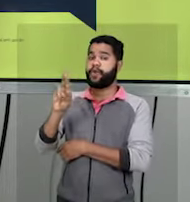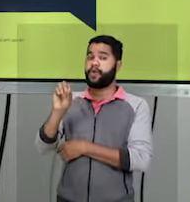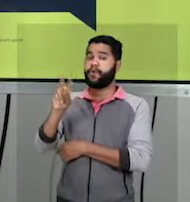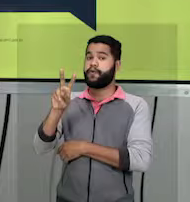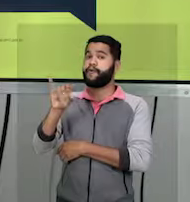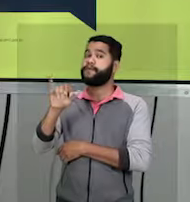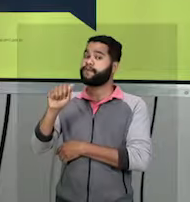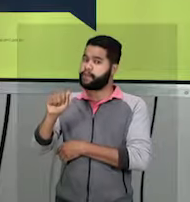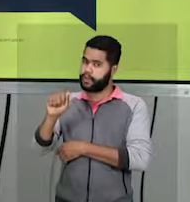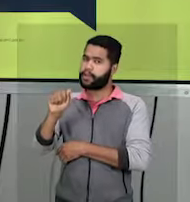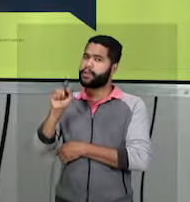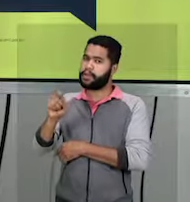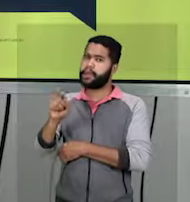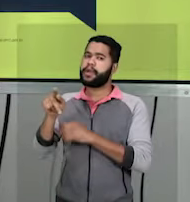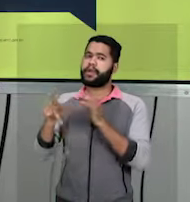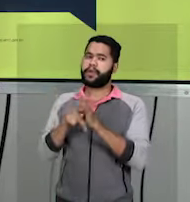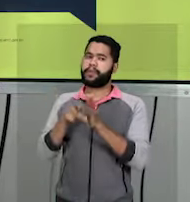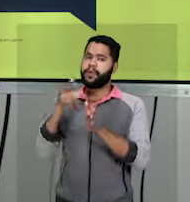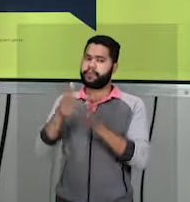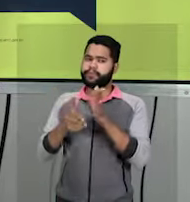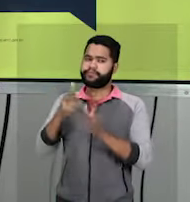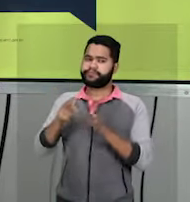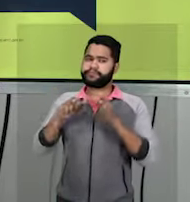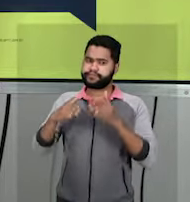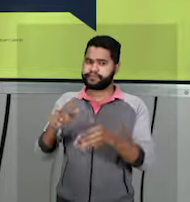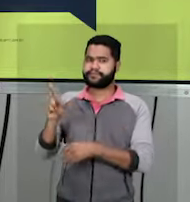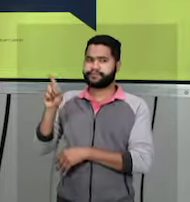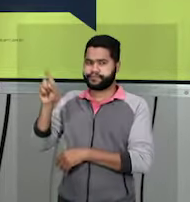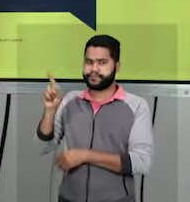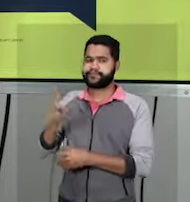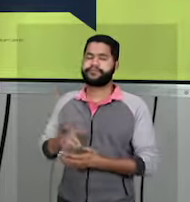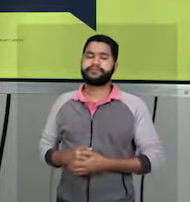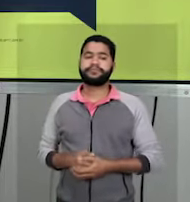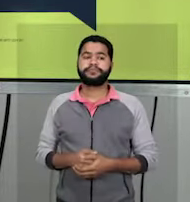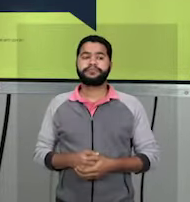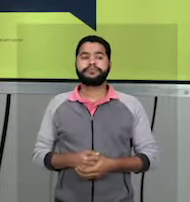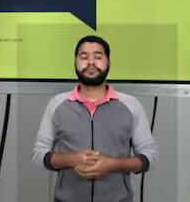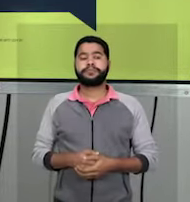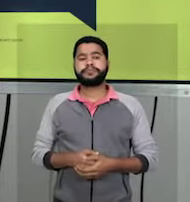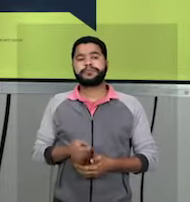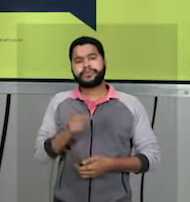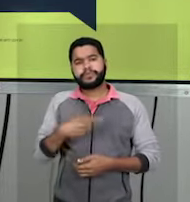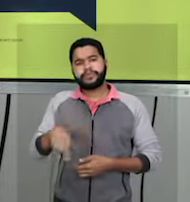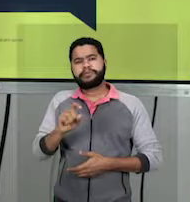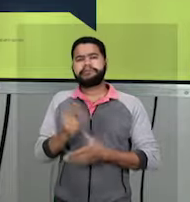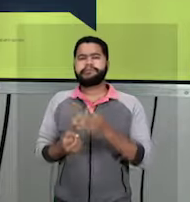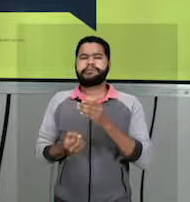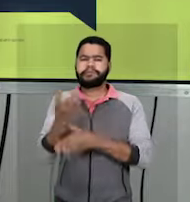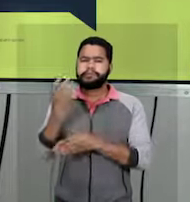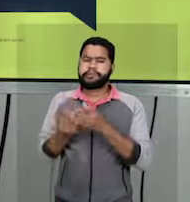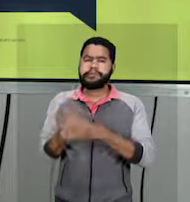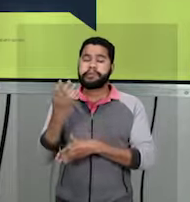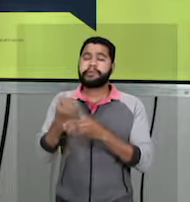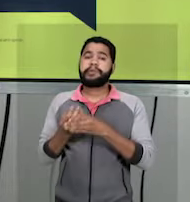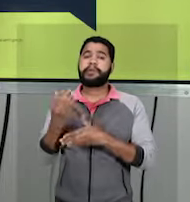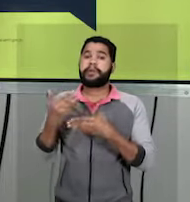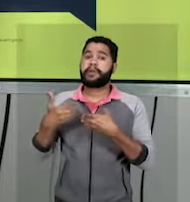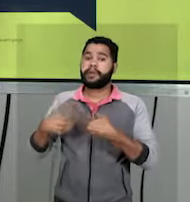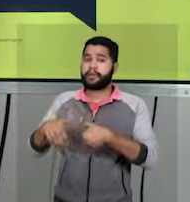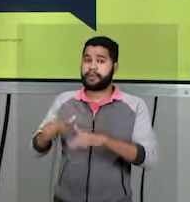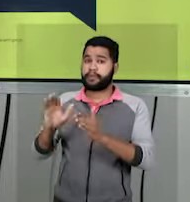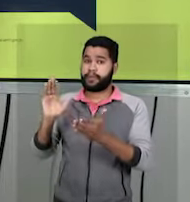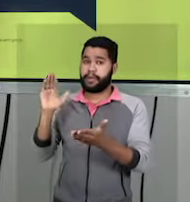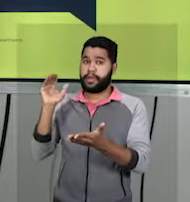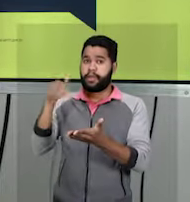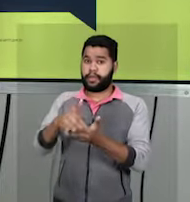férrea Então isso é transporte Ferroviário muita da nossa produção é levado